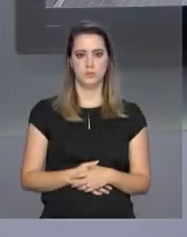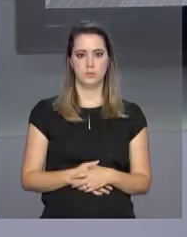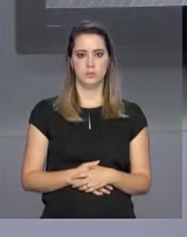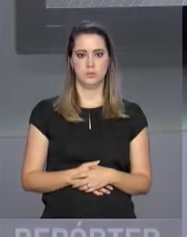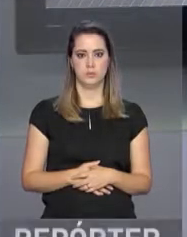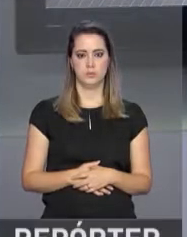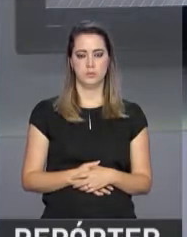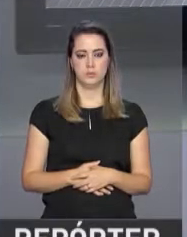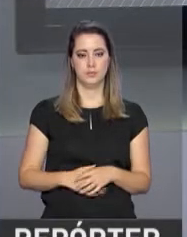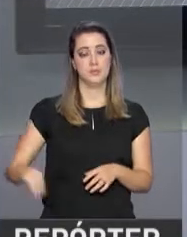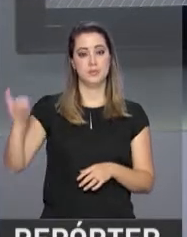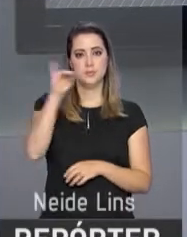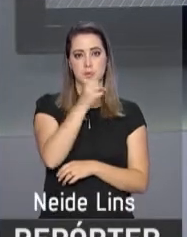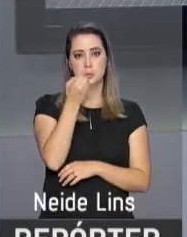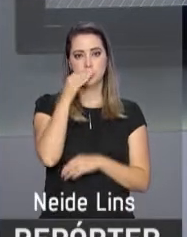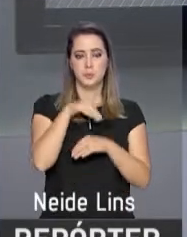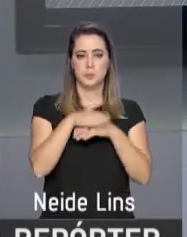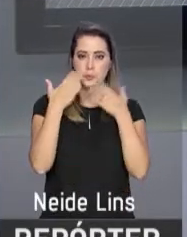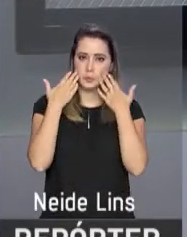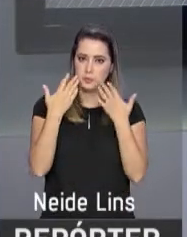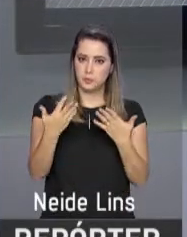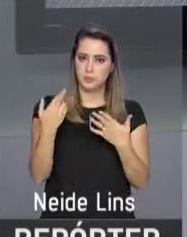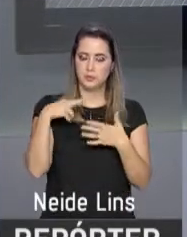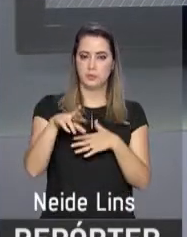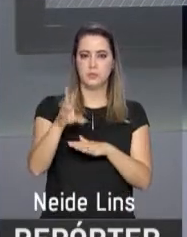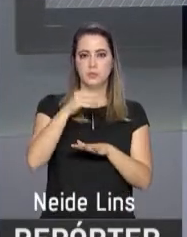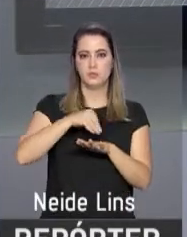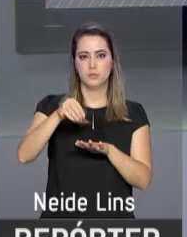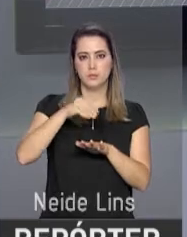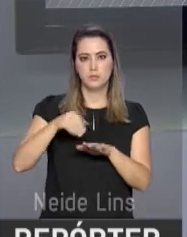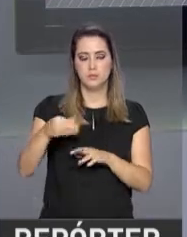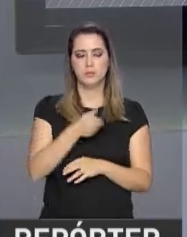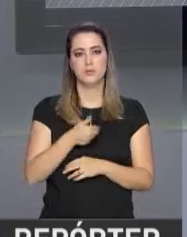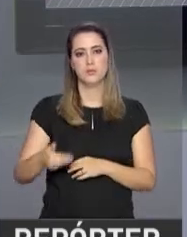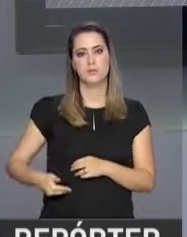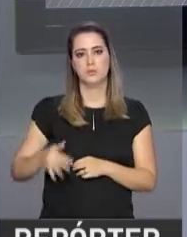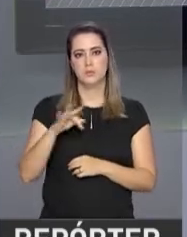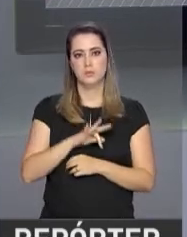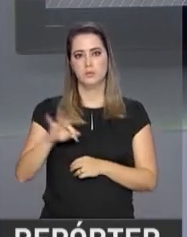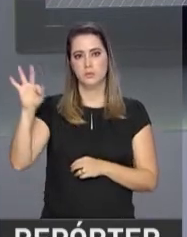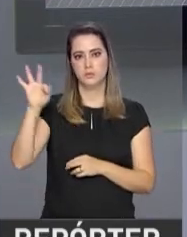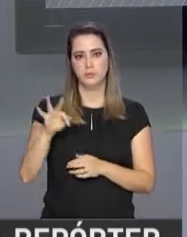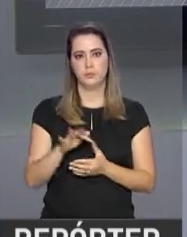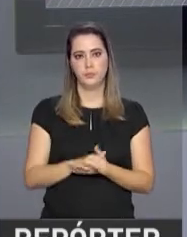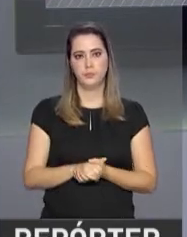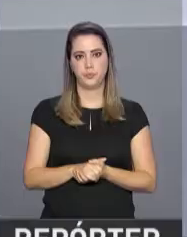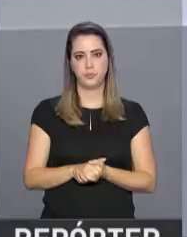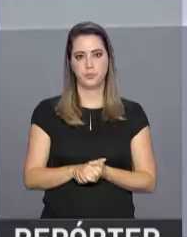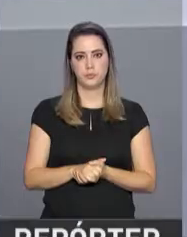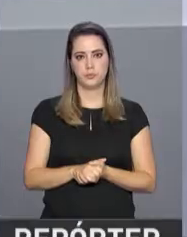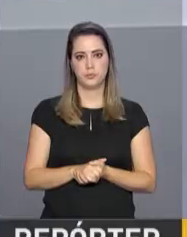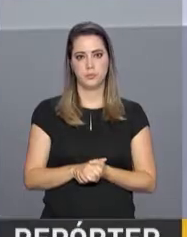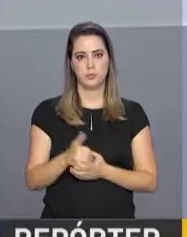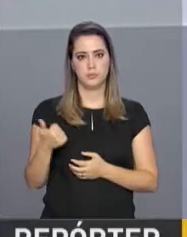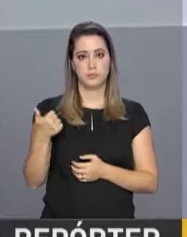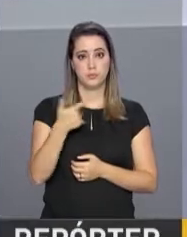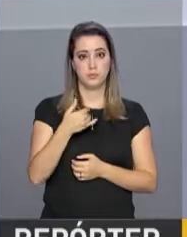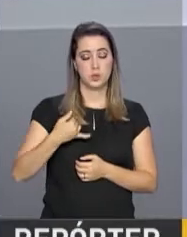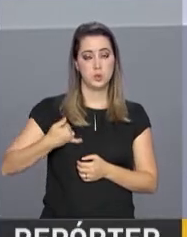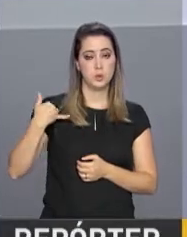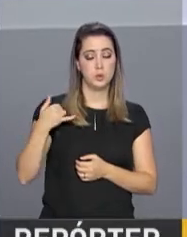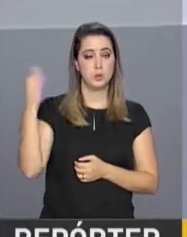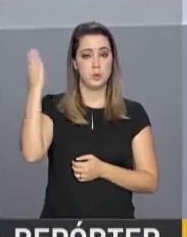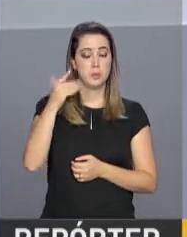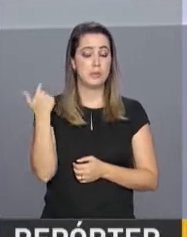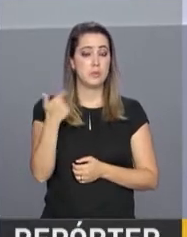olá boa noite no ar mais uma edição do repórter nbr com as notícias do governo federal há 12 anos o